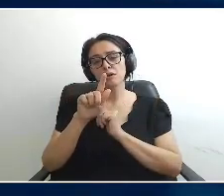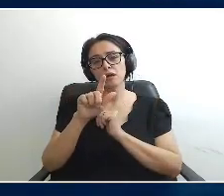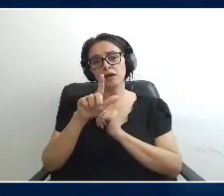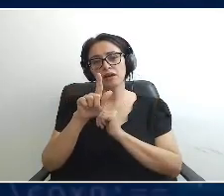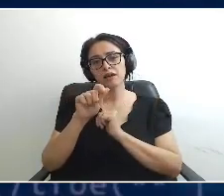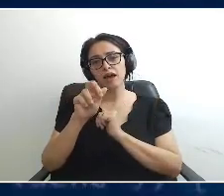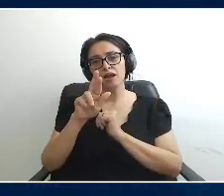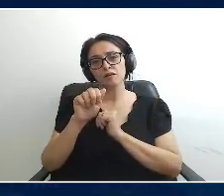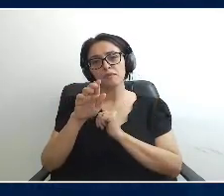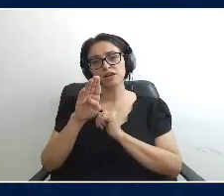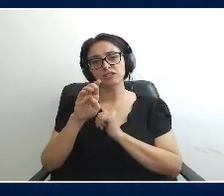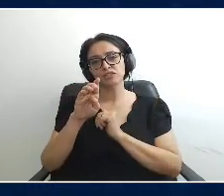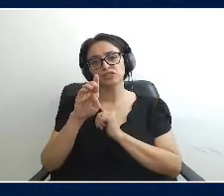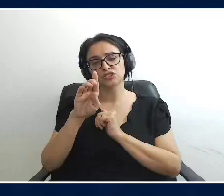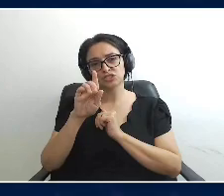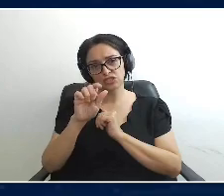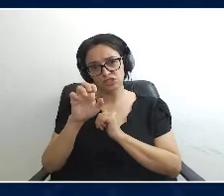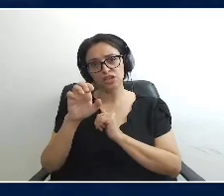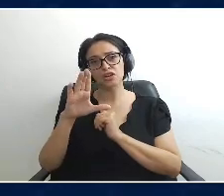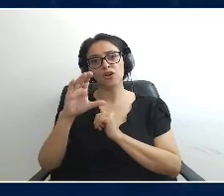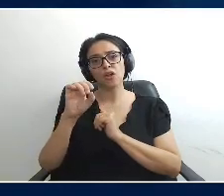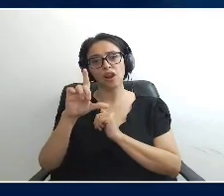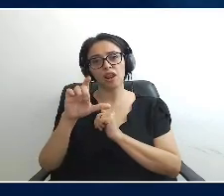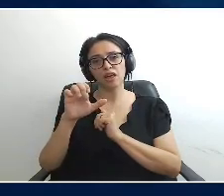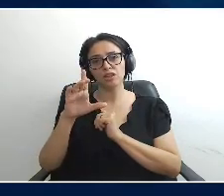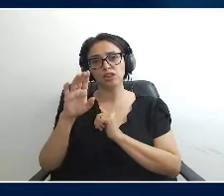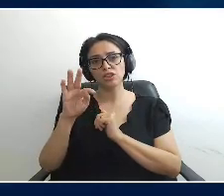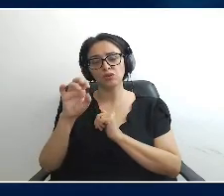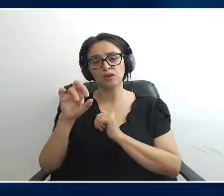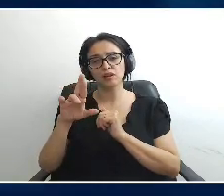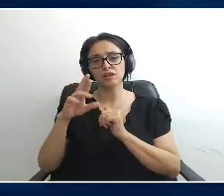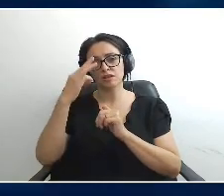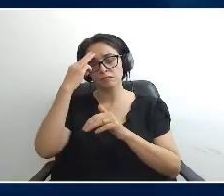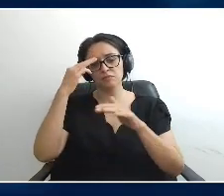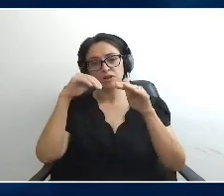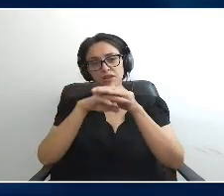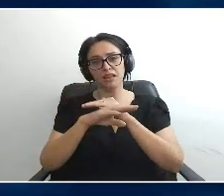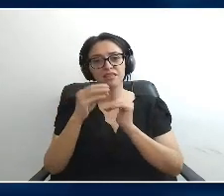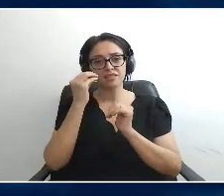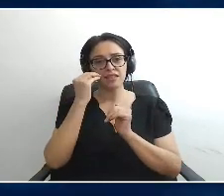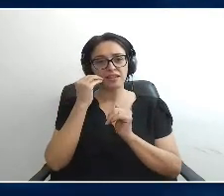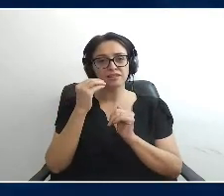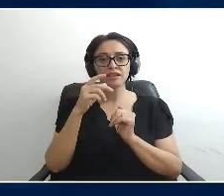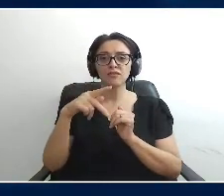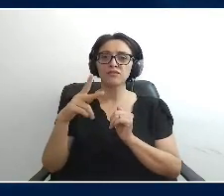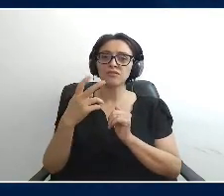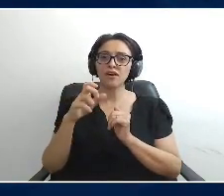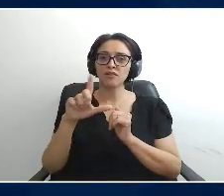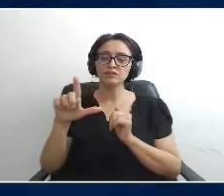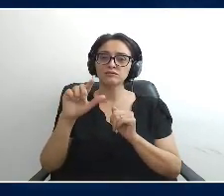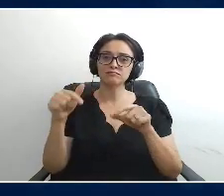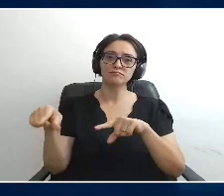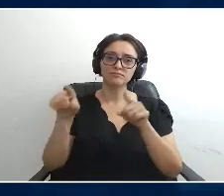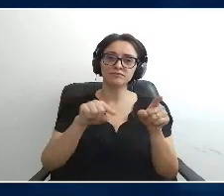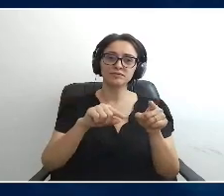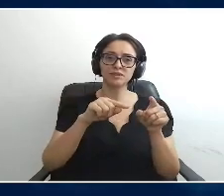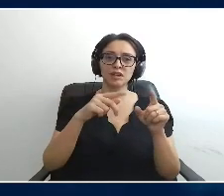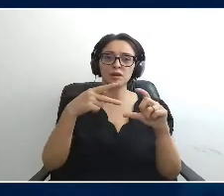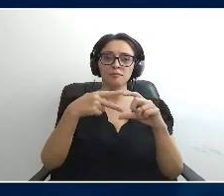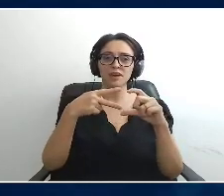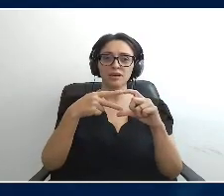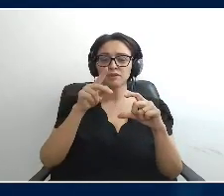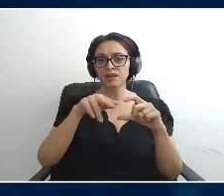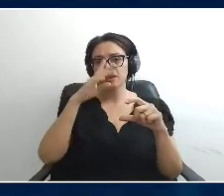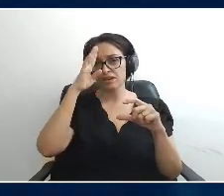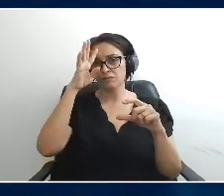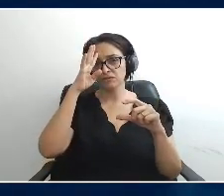você acaba enchendo a sua memória, né? E a Fel tenta lidar com isso para o mundo PHP, né? Que a gente sabe que o PHP não foi pensado